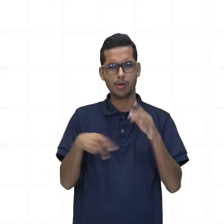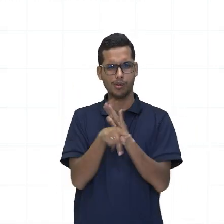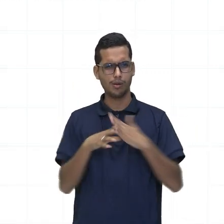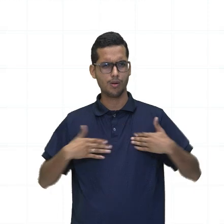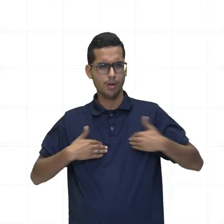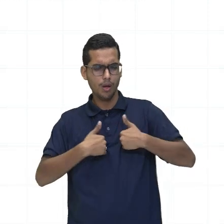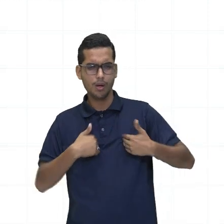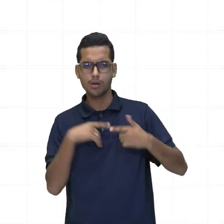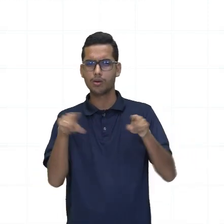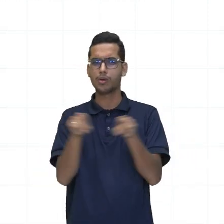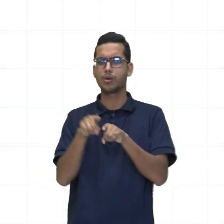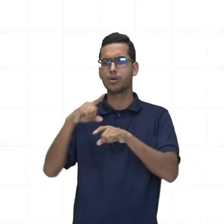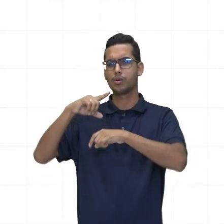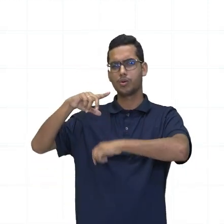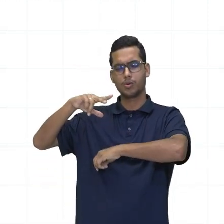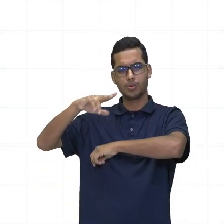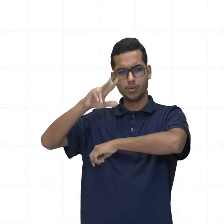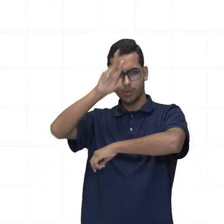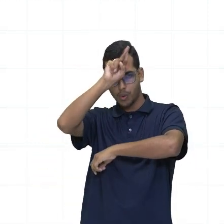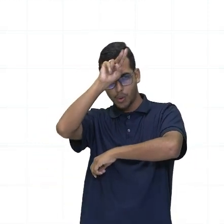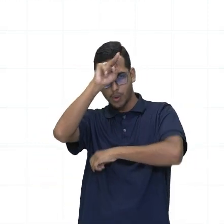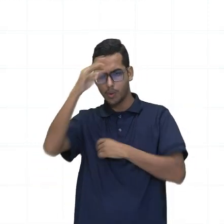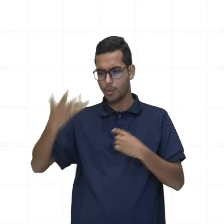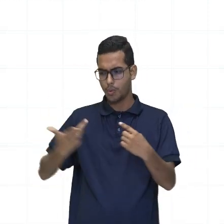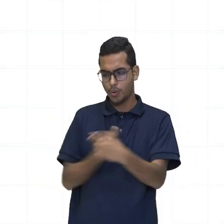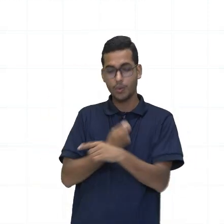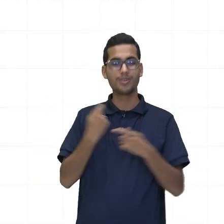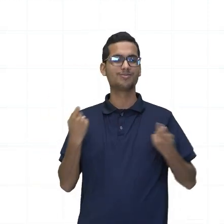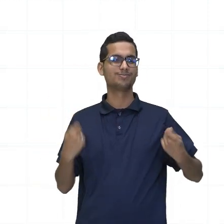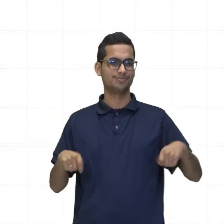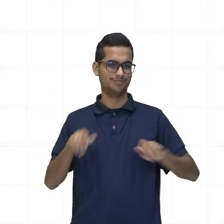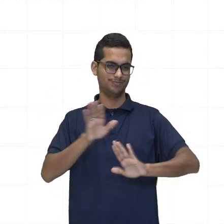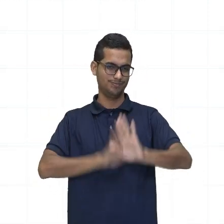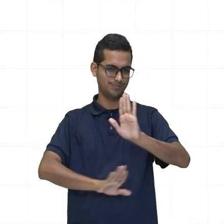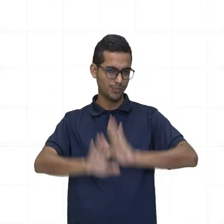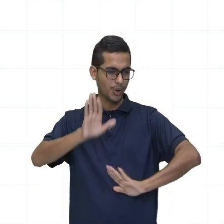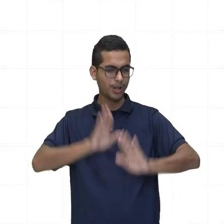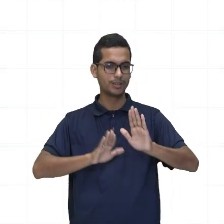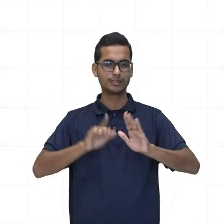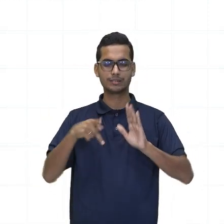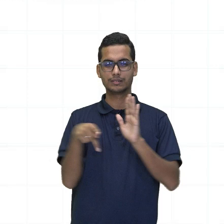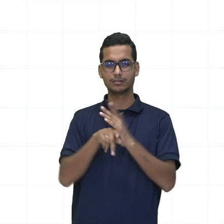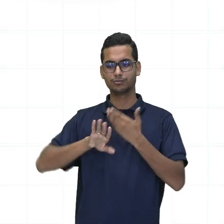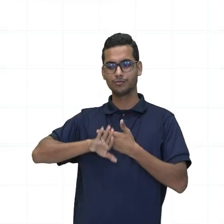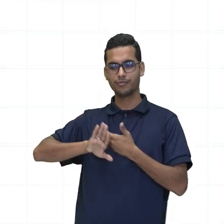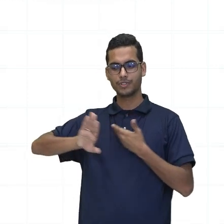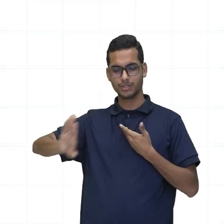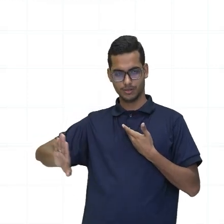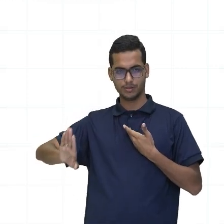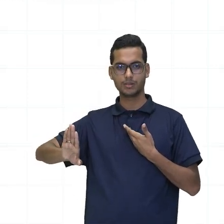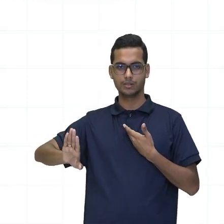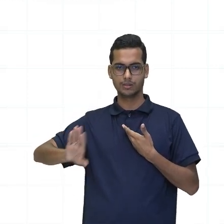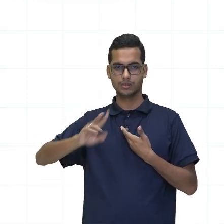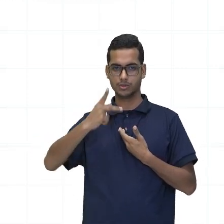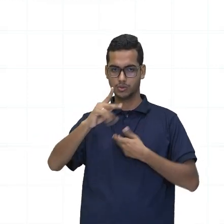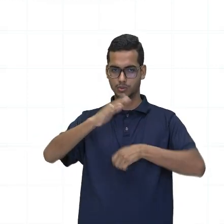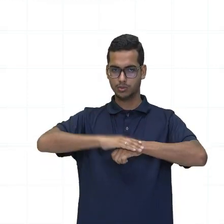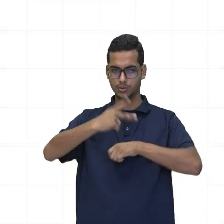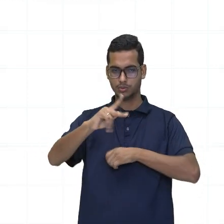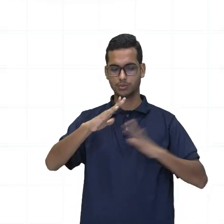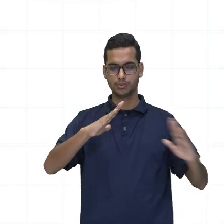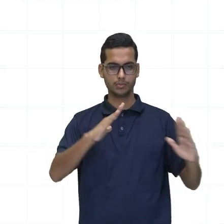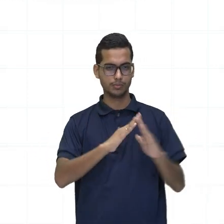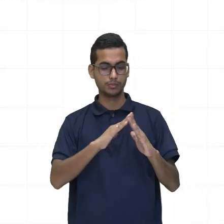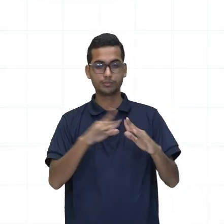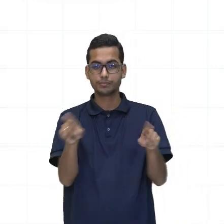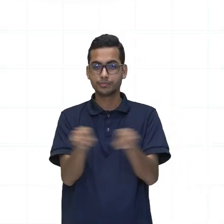de insetos, é necessário você ter aquele cuidado de afastá-los, né, de dentro da sua casa. Existem ainda moscas